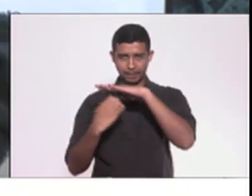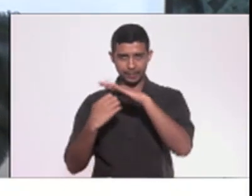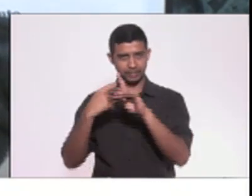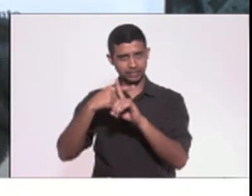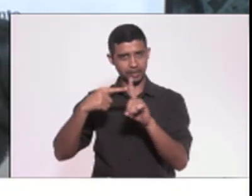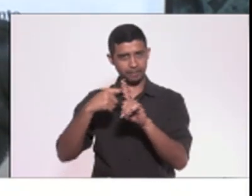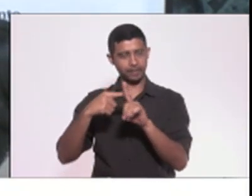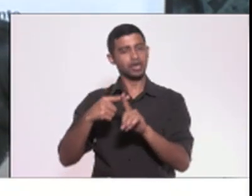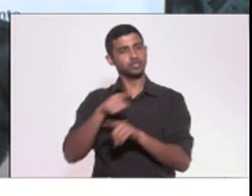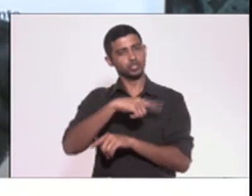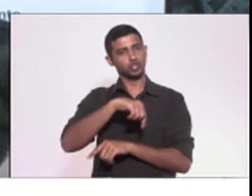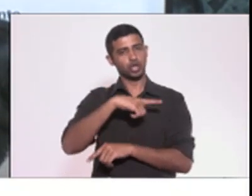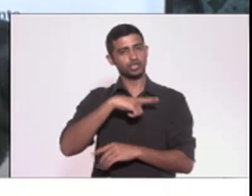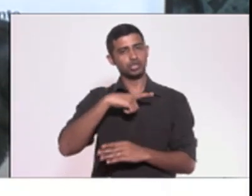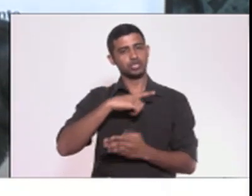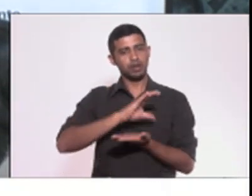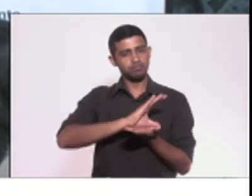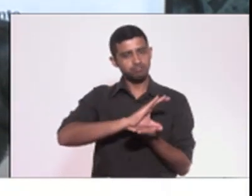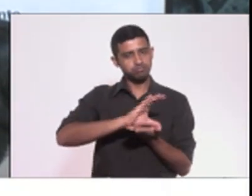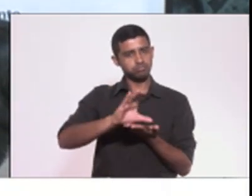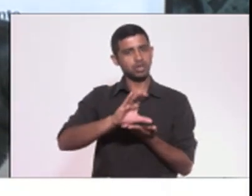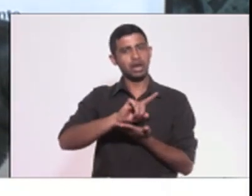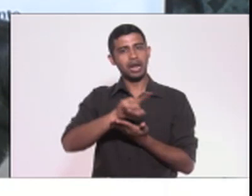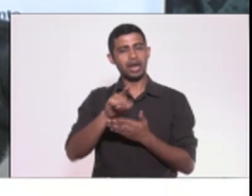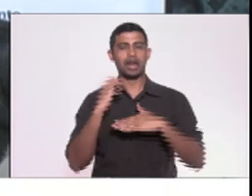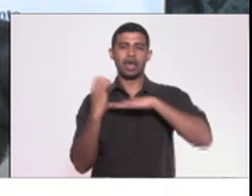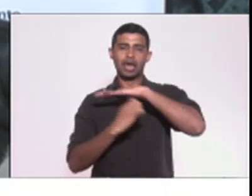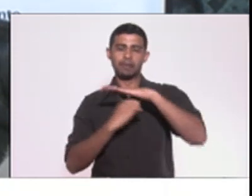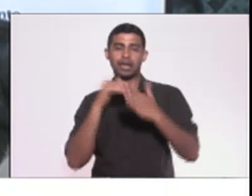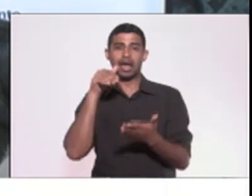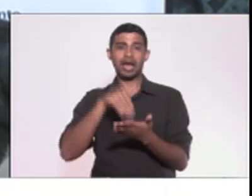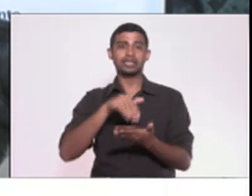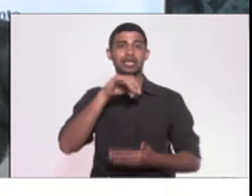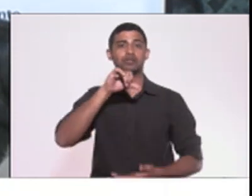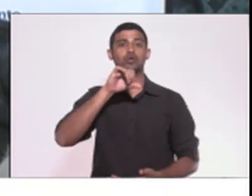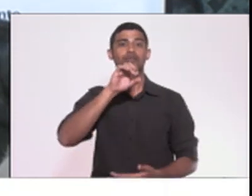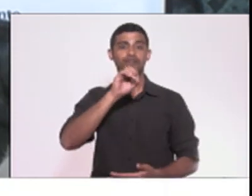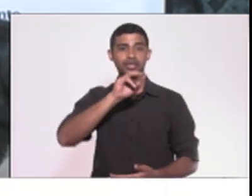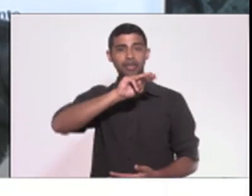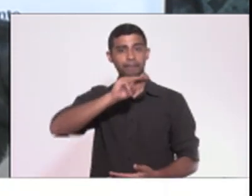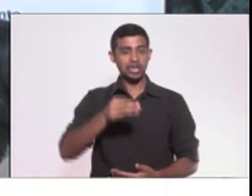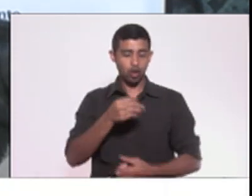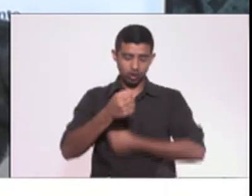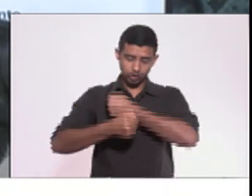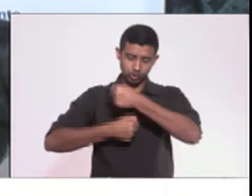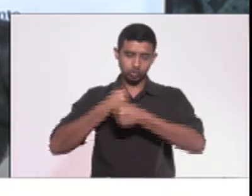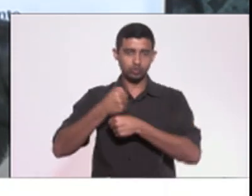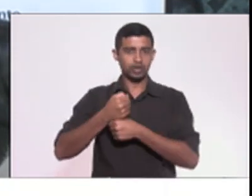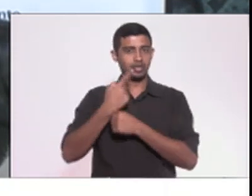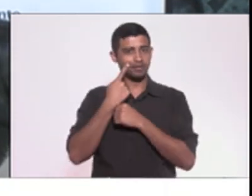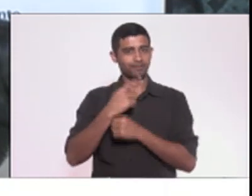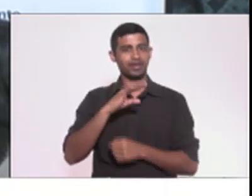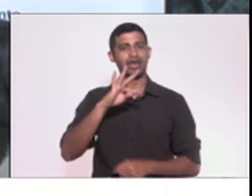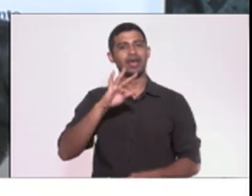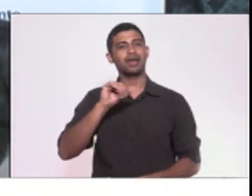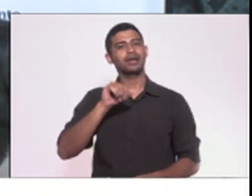gente financia empresas que faturam até 90 milhões de reais ano, aí a taxa de financiamento ano também vai